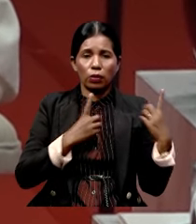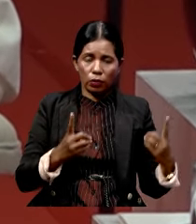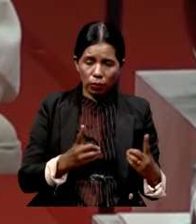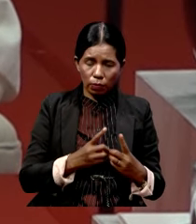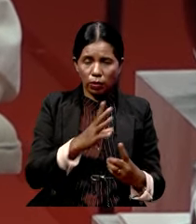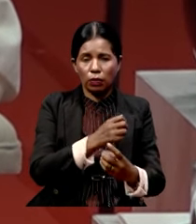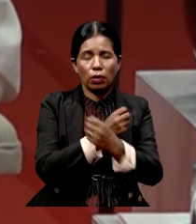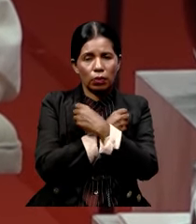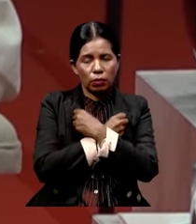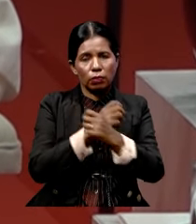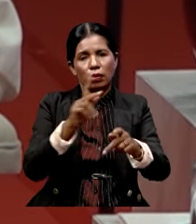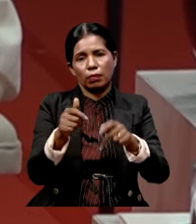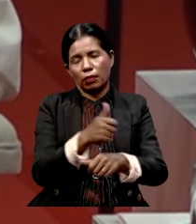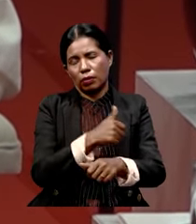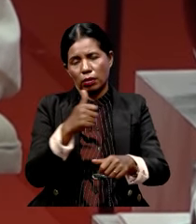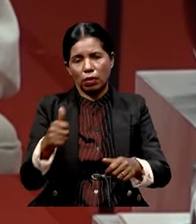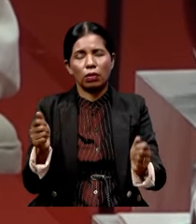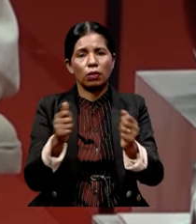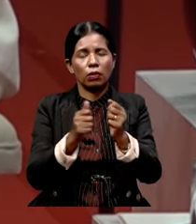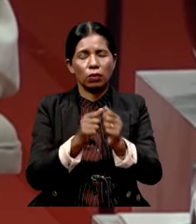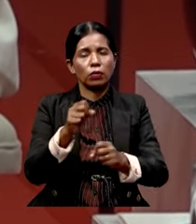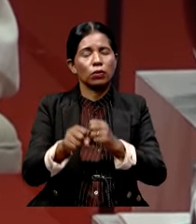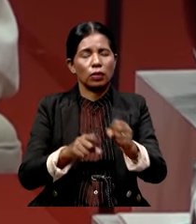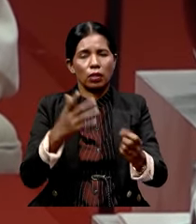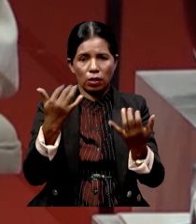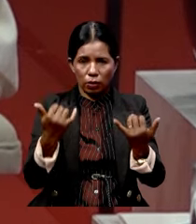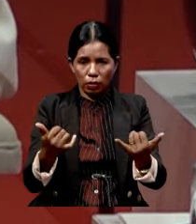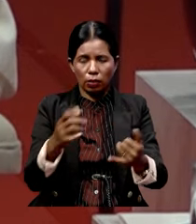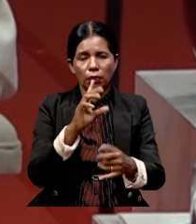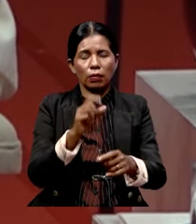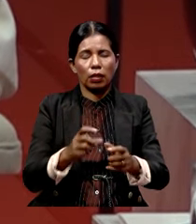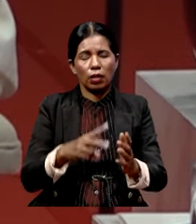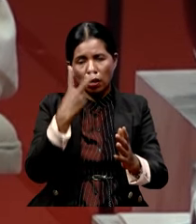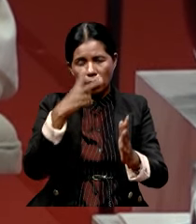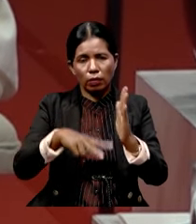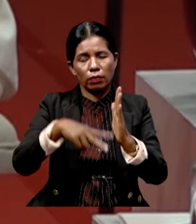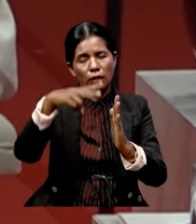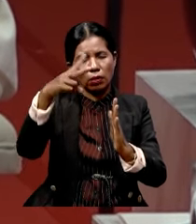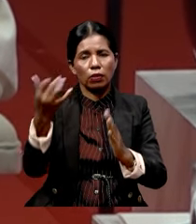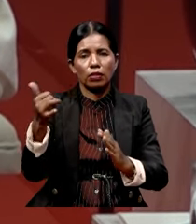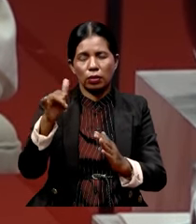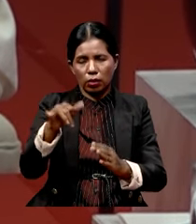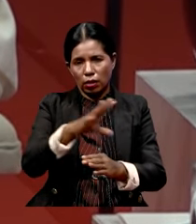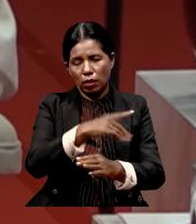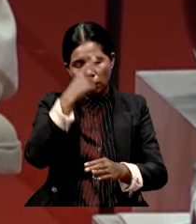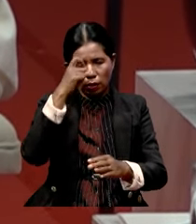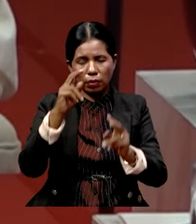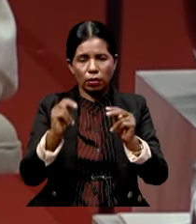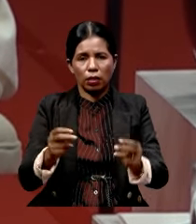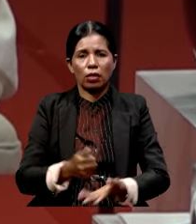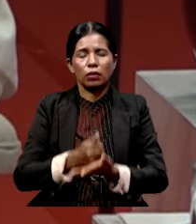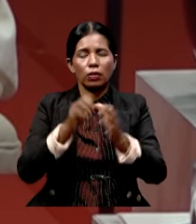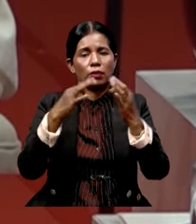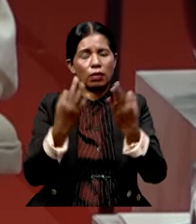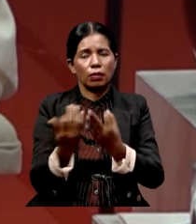e macelo. O condição social atual, belehamis valor sirane. Tamane, tem que apoiar a família